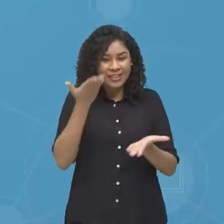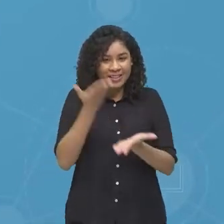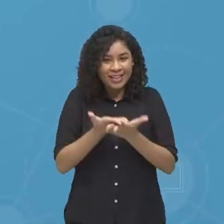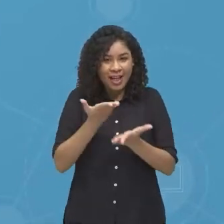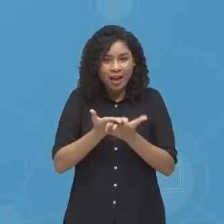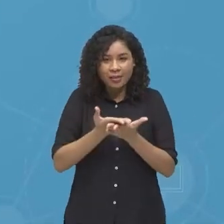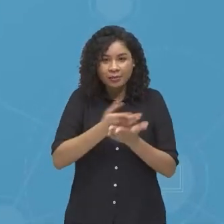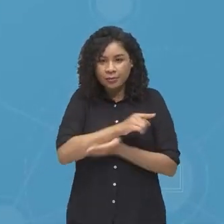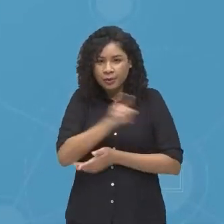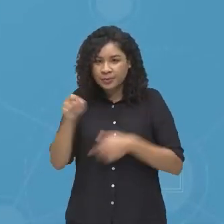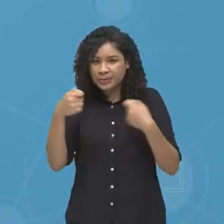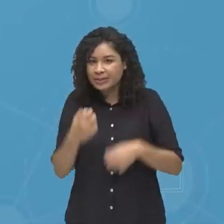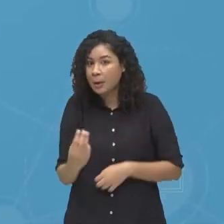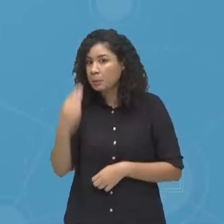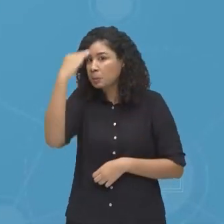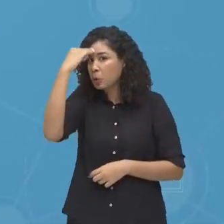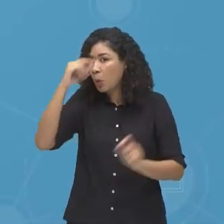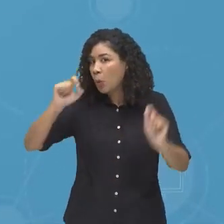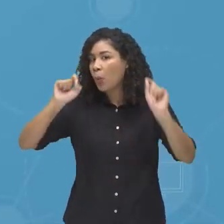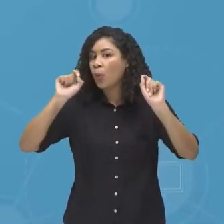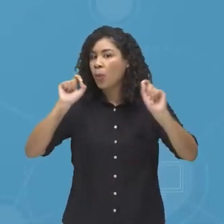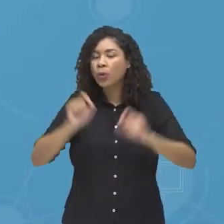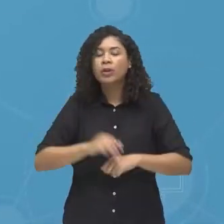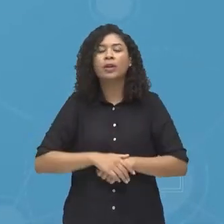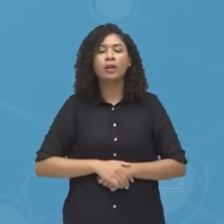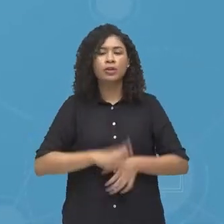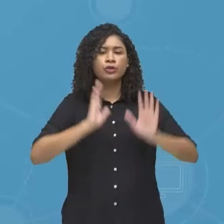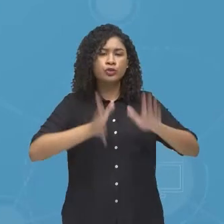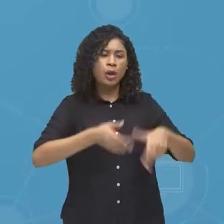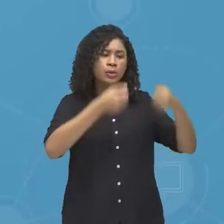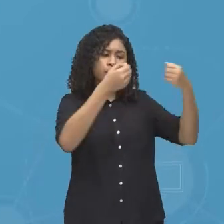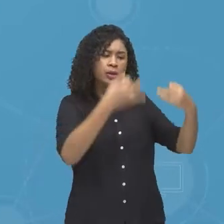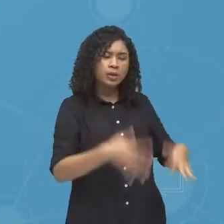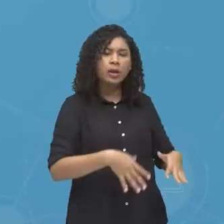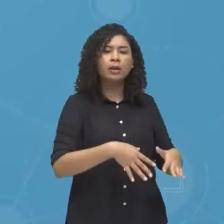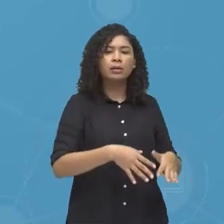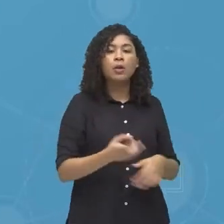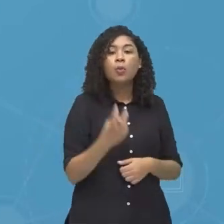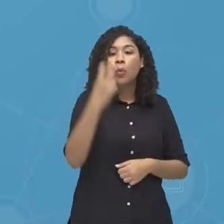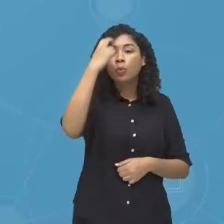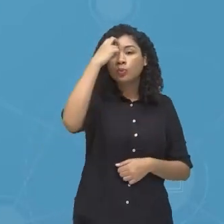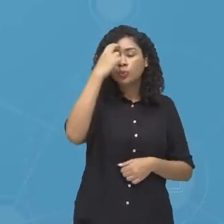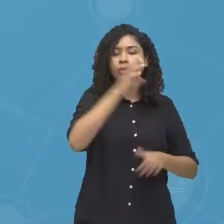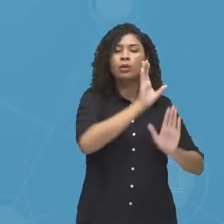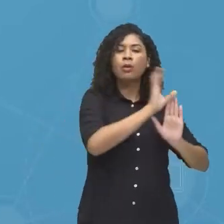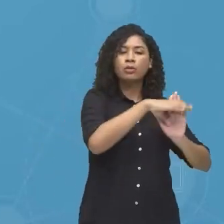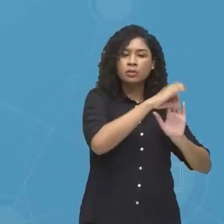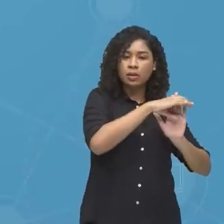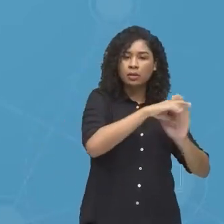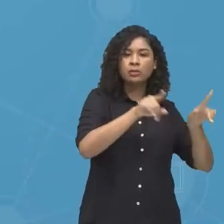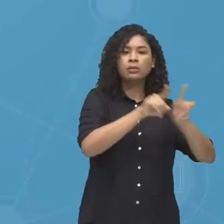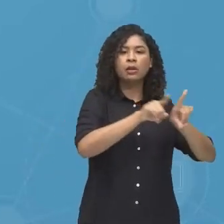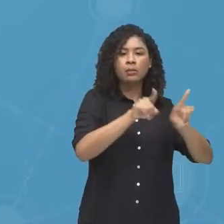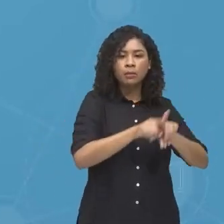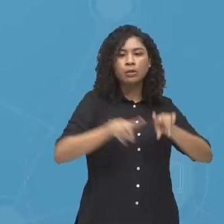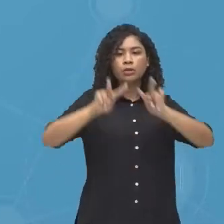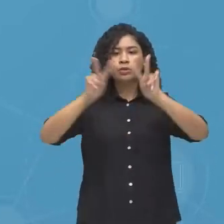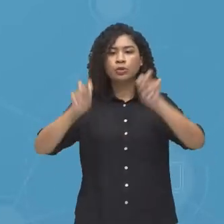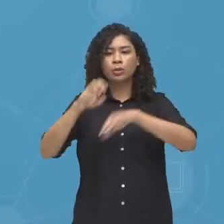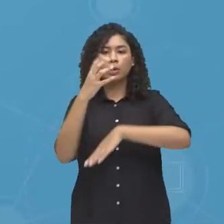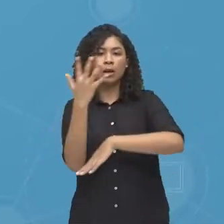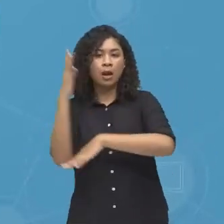Nós pincelamos o conceito de cultura e fizemos uma diferenciação ao longo da aula entre cultura e